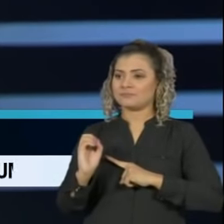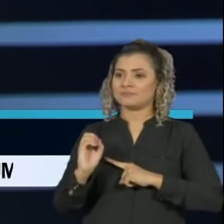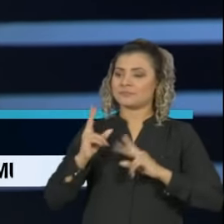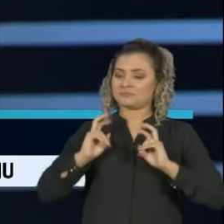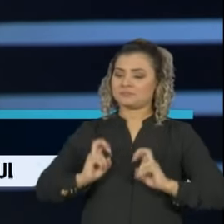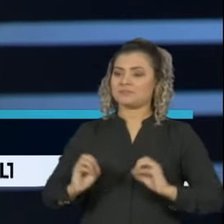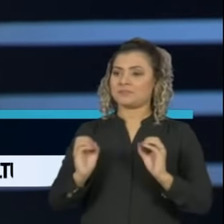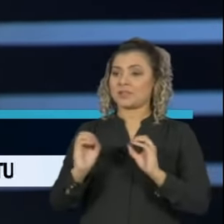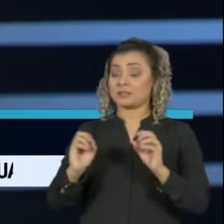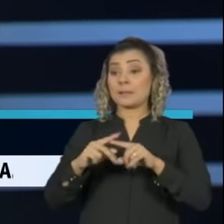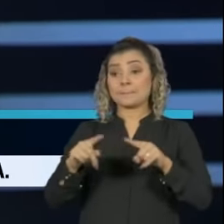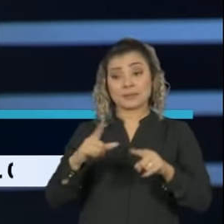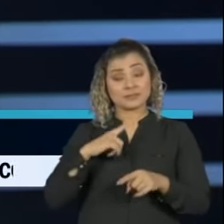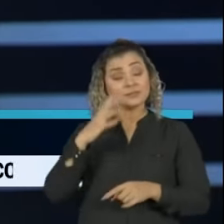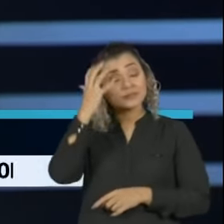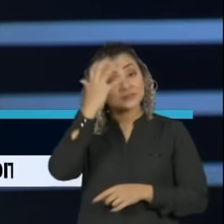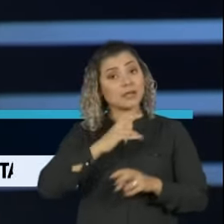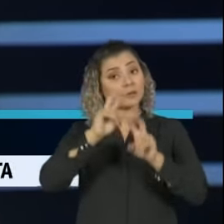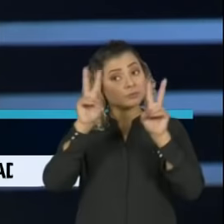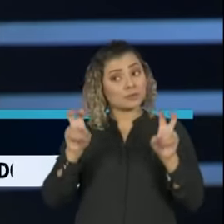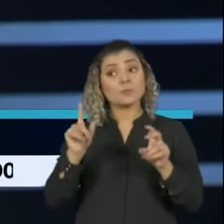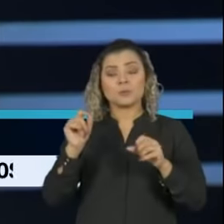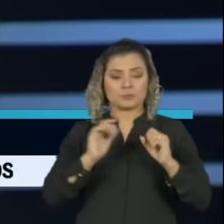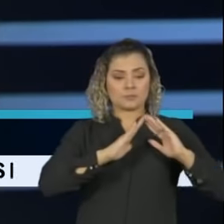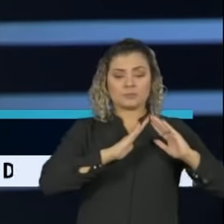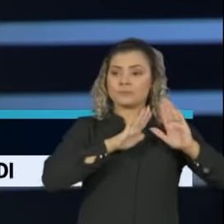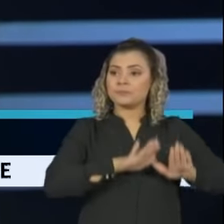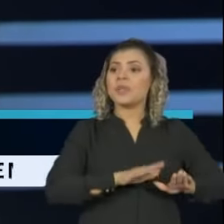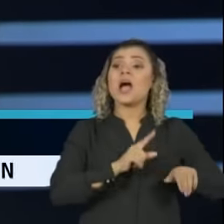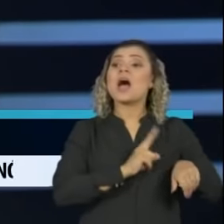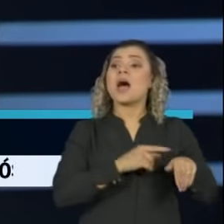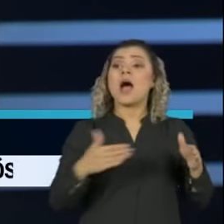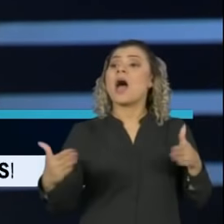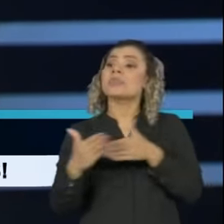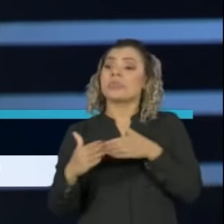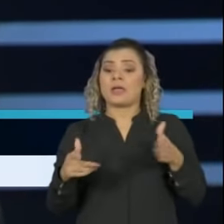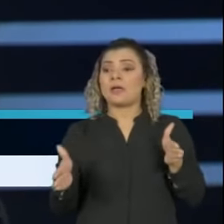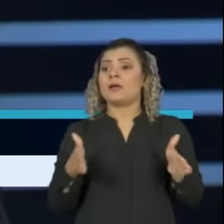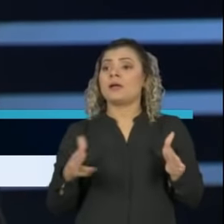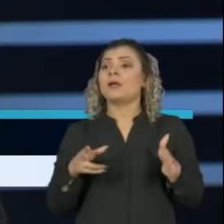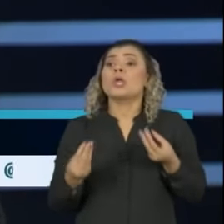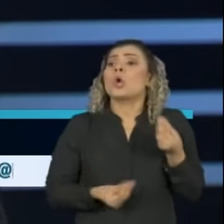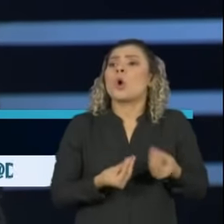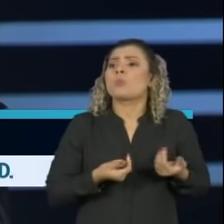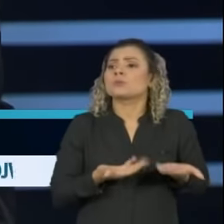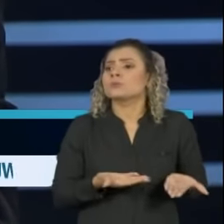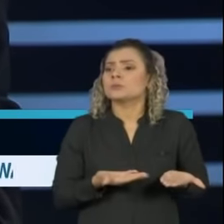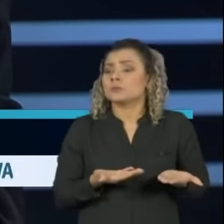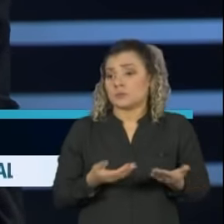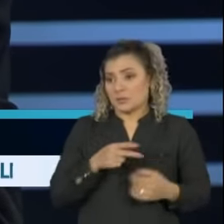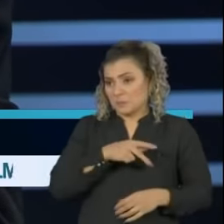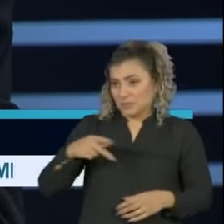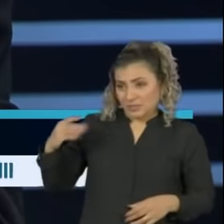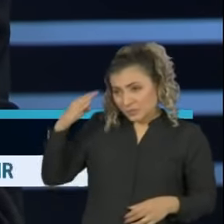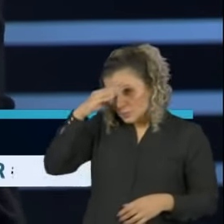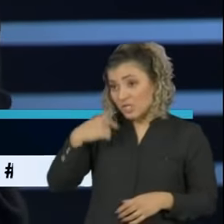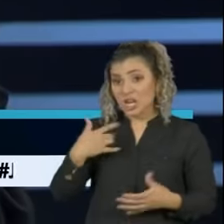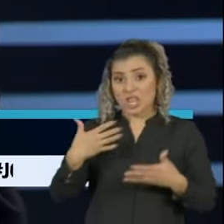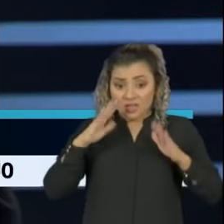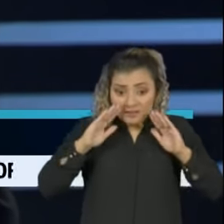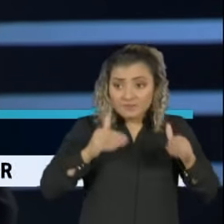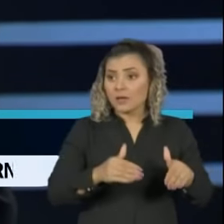complexo aí em jogo, que é a quarentena até quando e de que forma. E o Bolsonaro, quando ele entra nessa discussão,